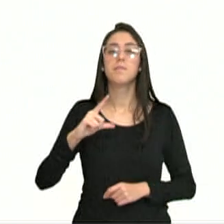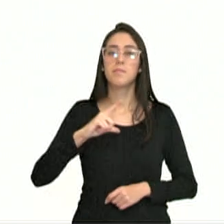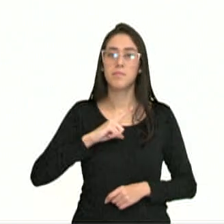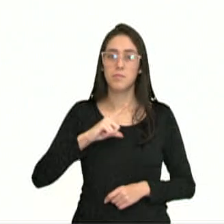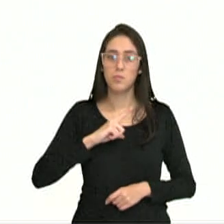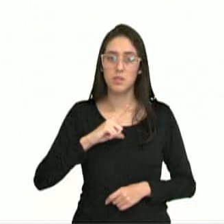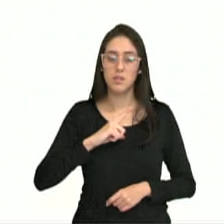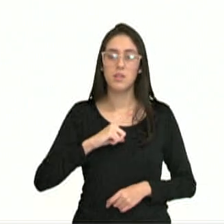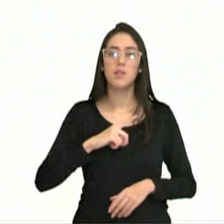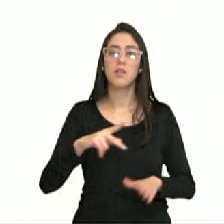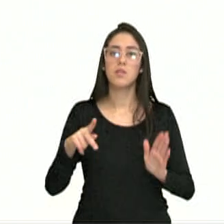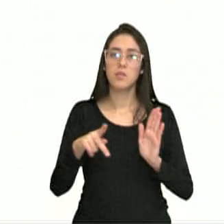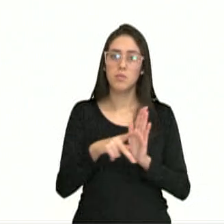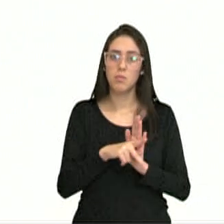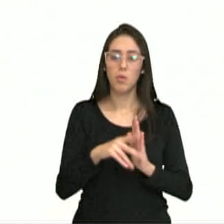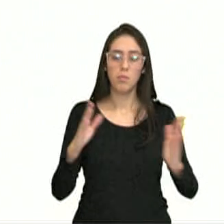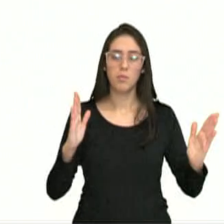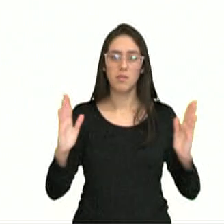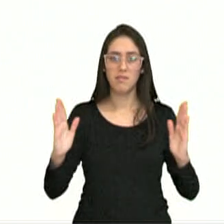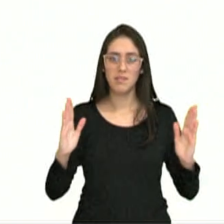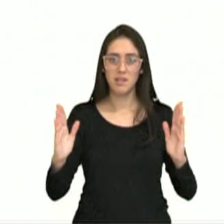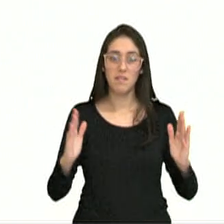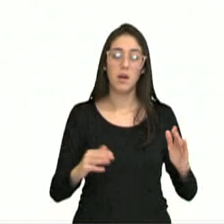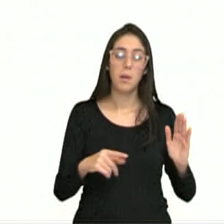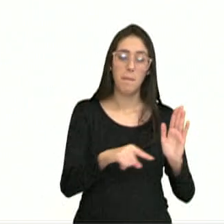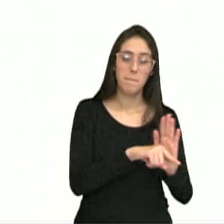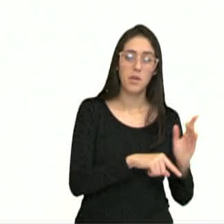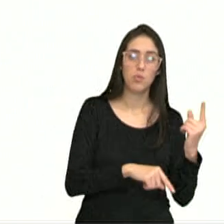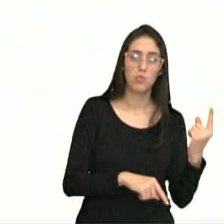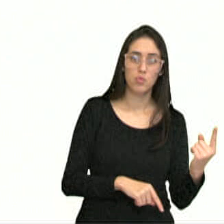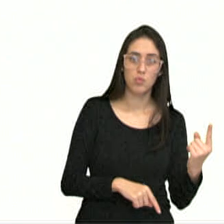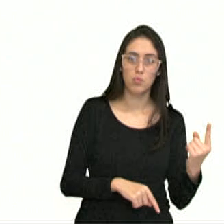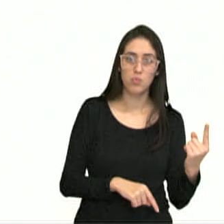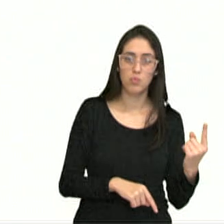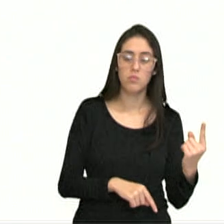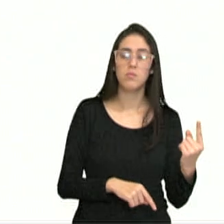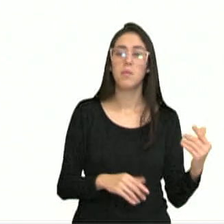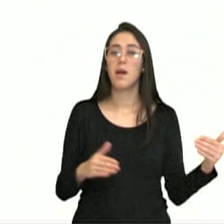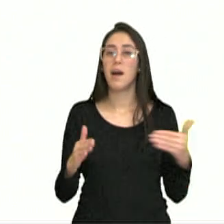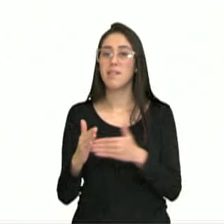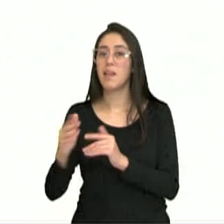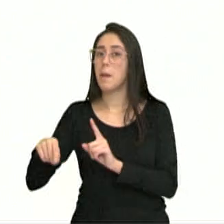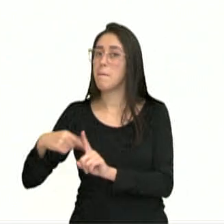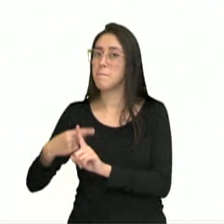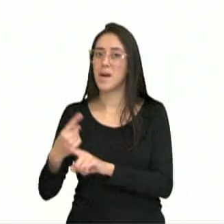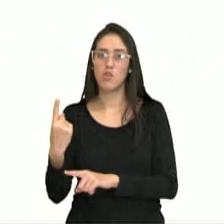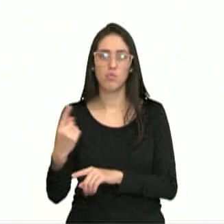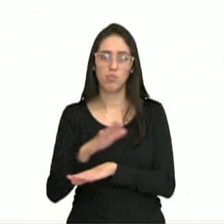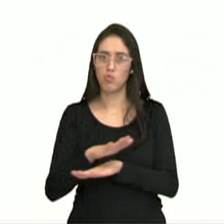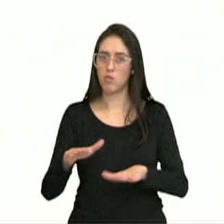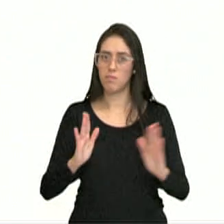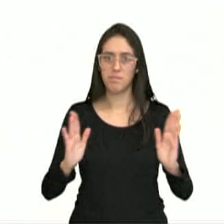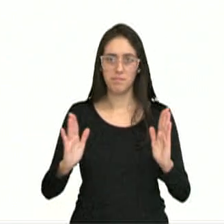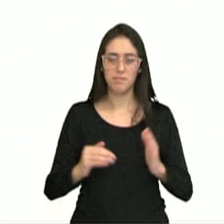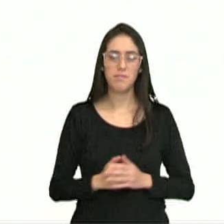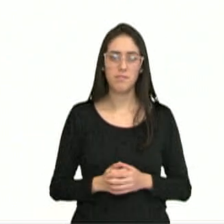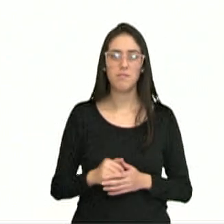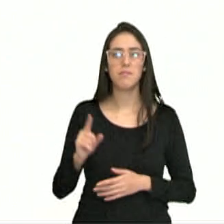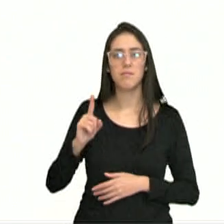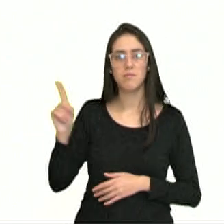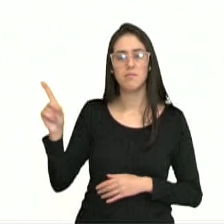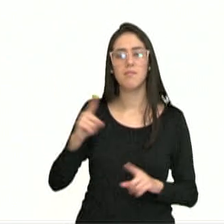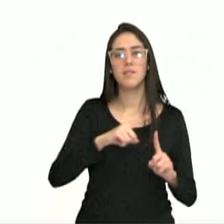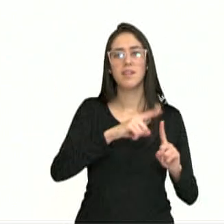dentro daquele intervalo de -1 mínimo e mais 1 máximo. E o gráfico da